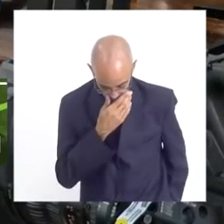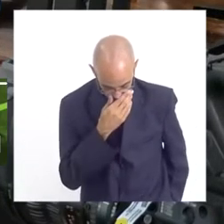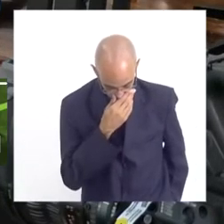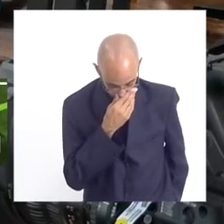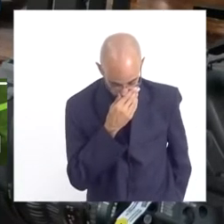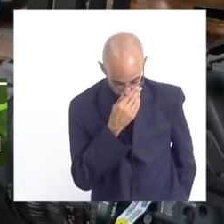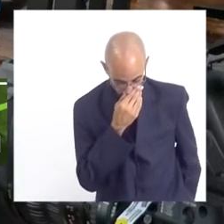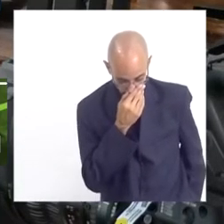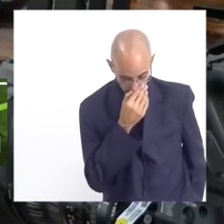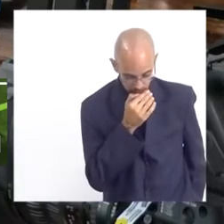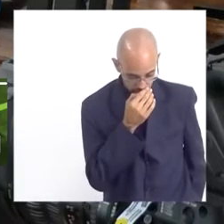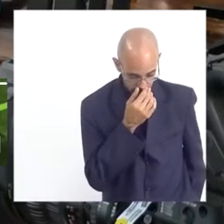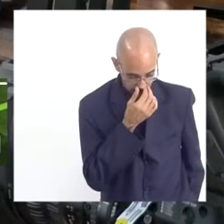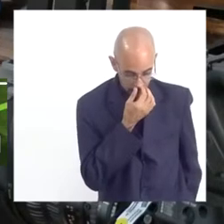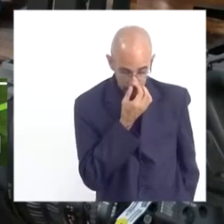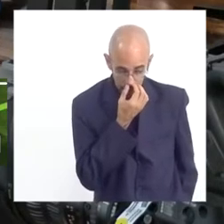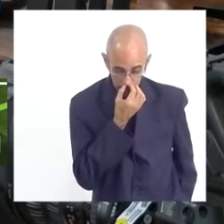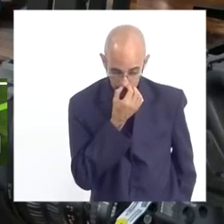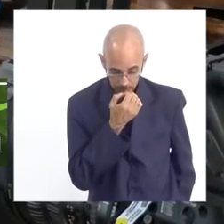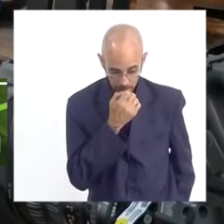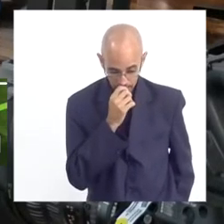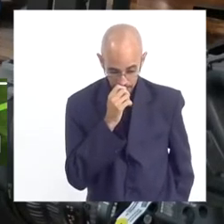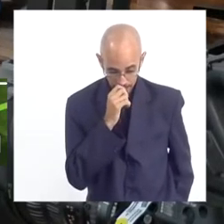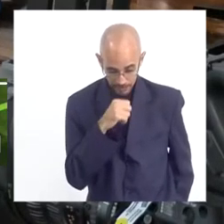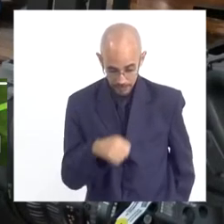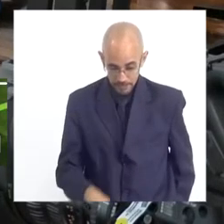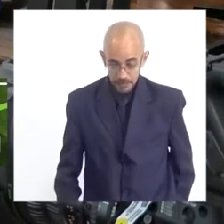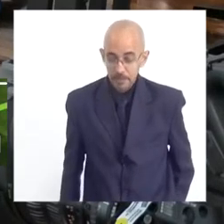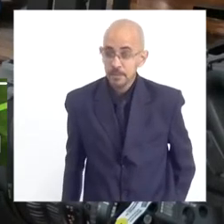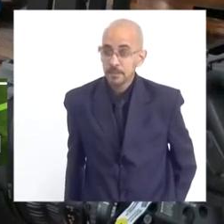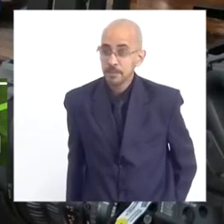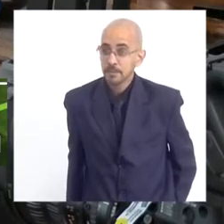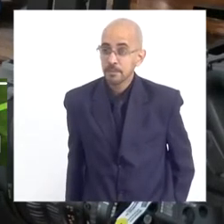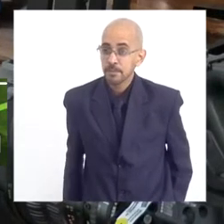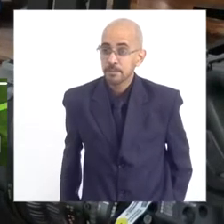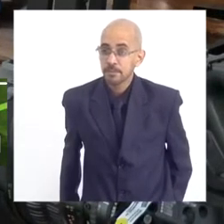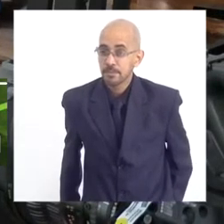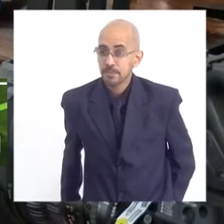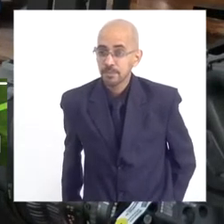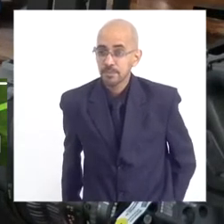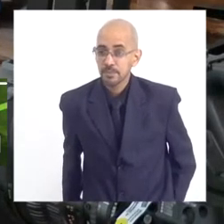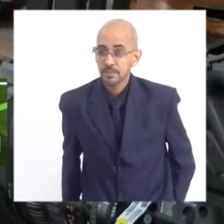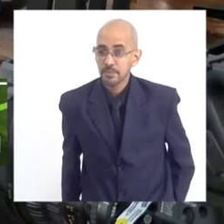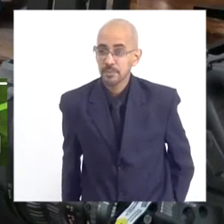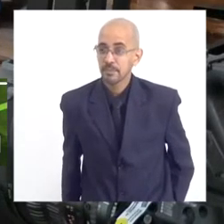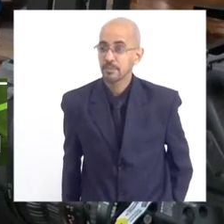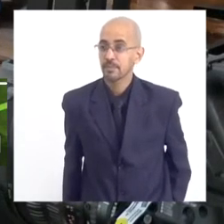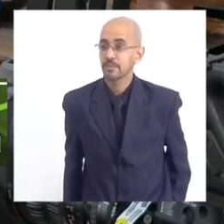Eu não sei que expectativa você